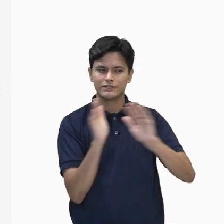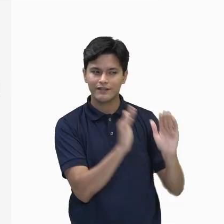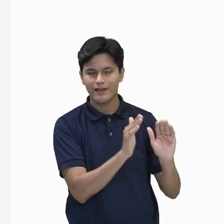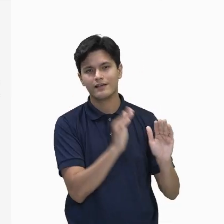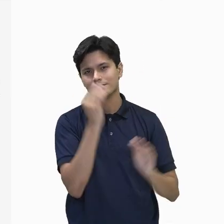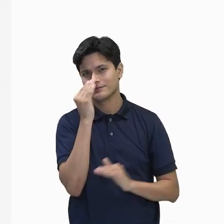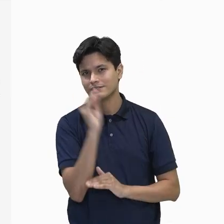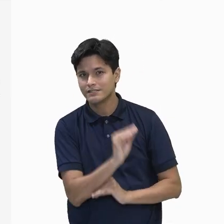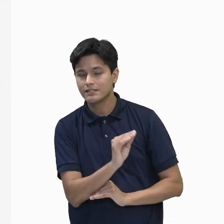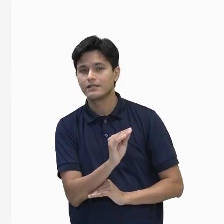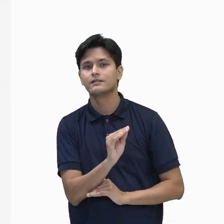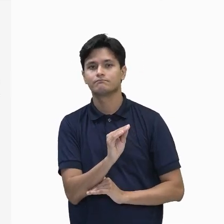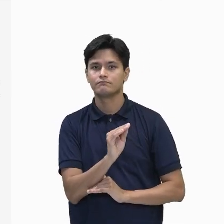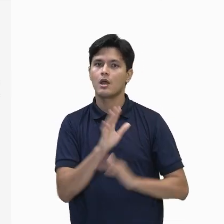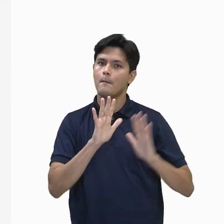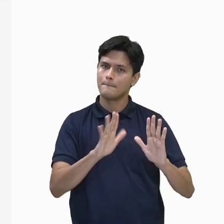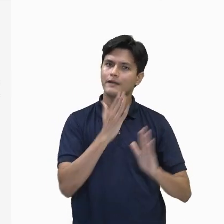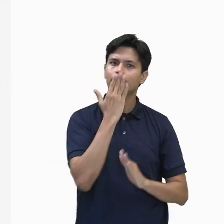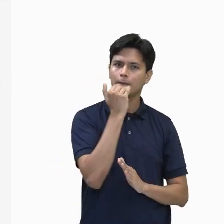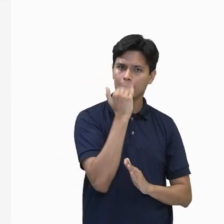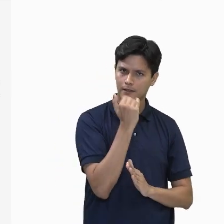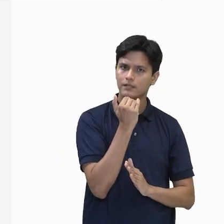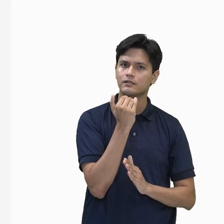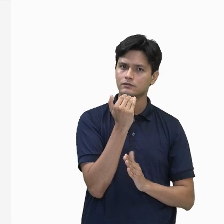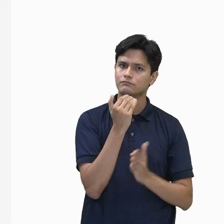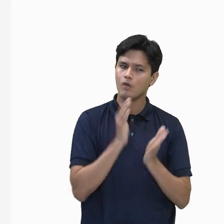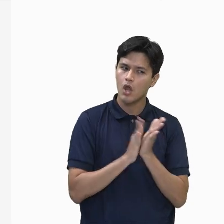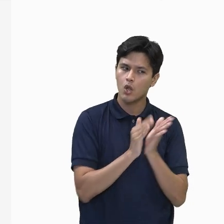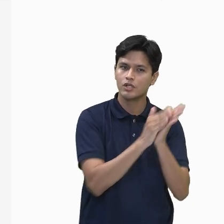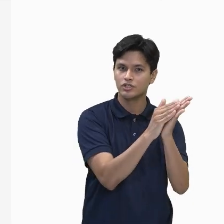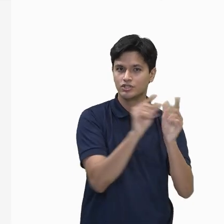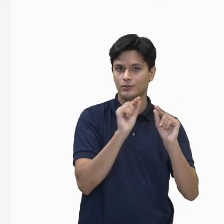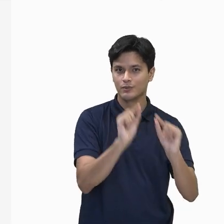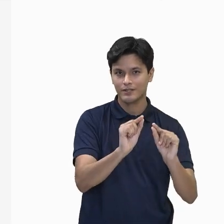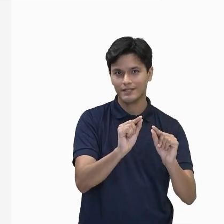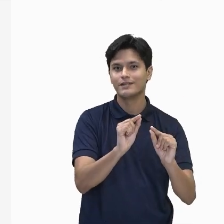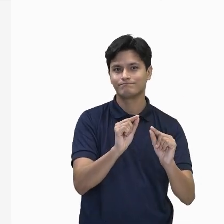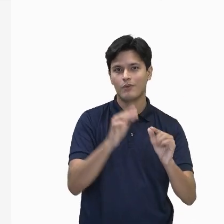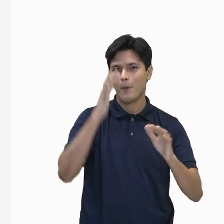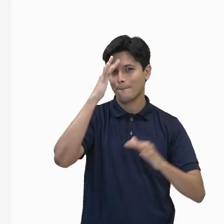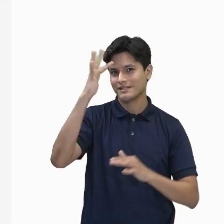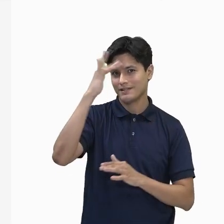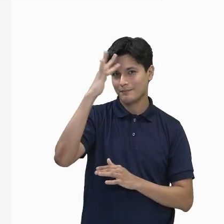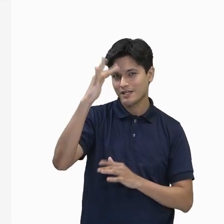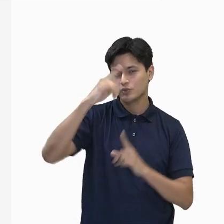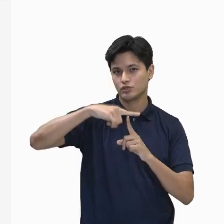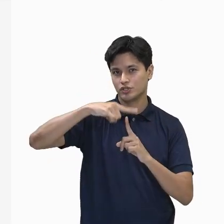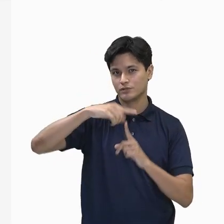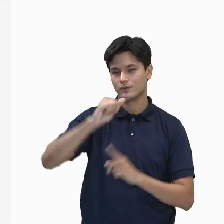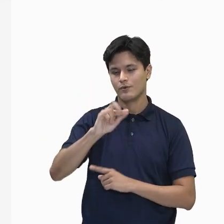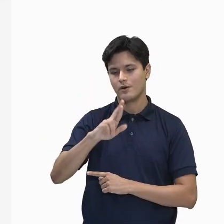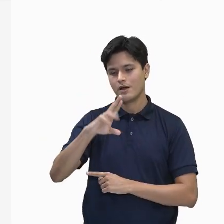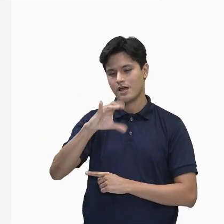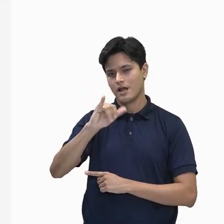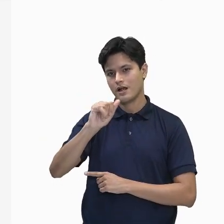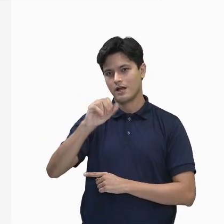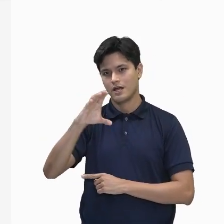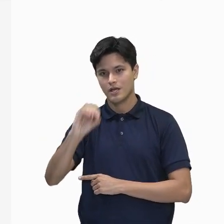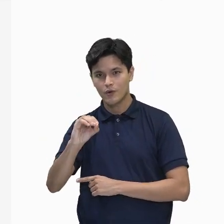por exemplo, o pensamento o quê? Arcaico, né? É aquele pensamento dos filósofos